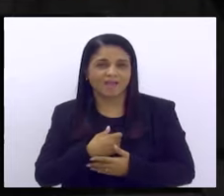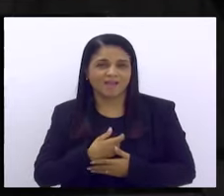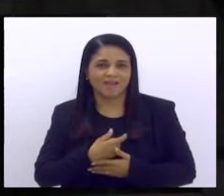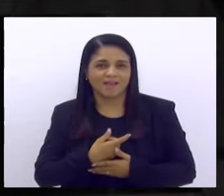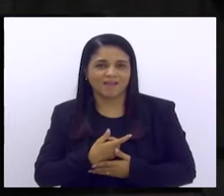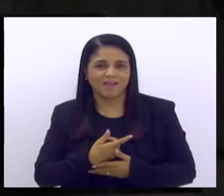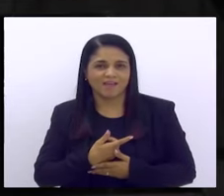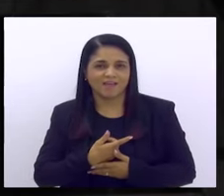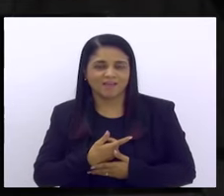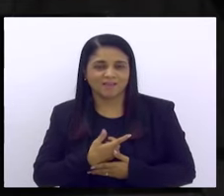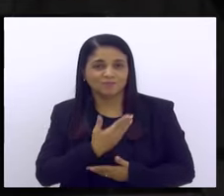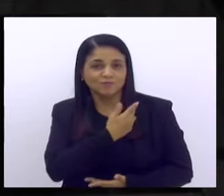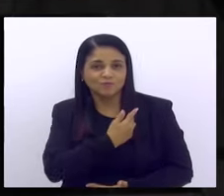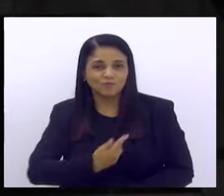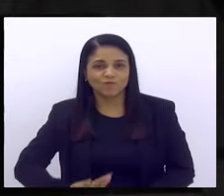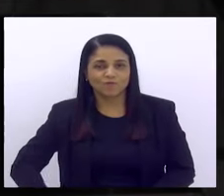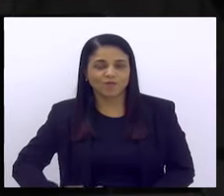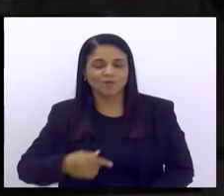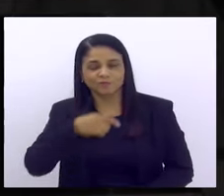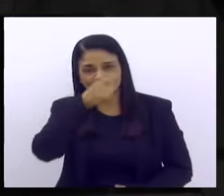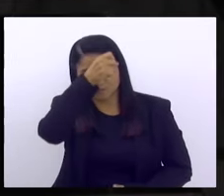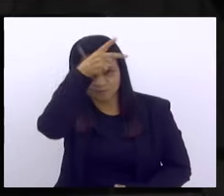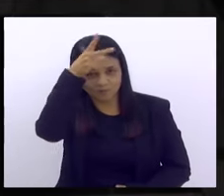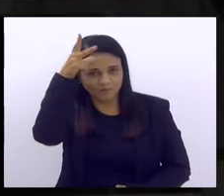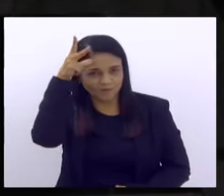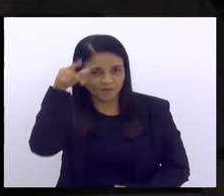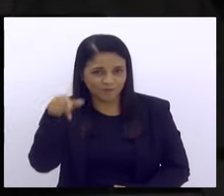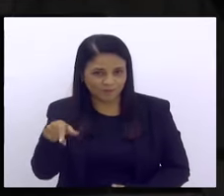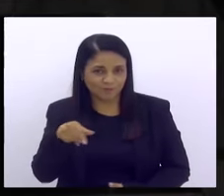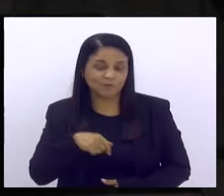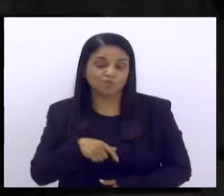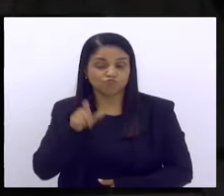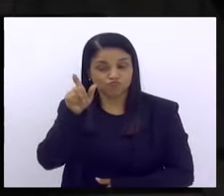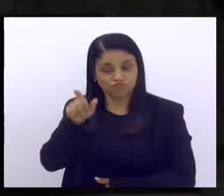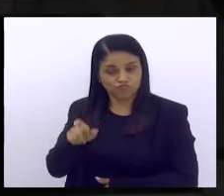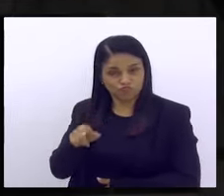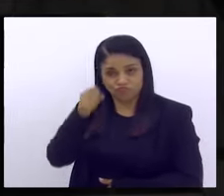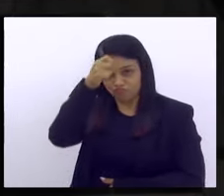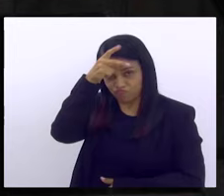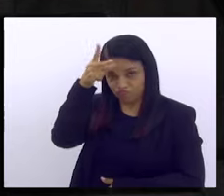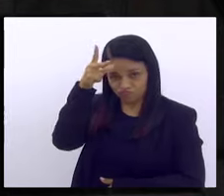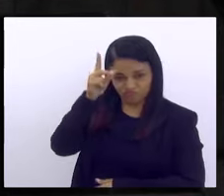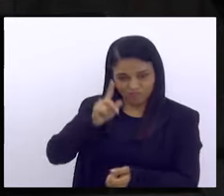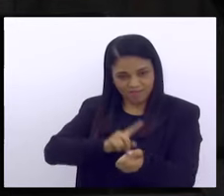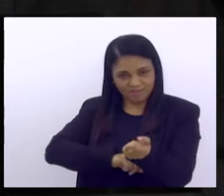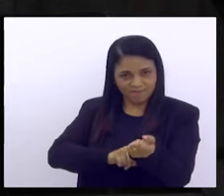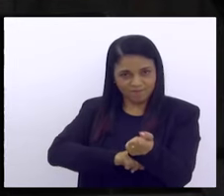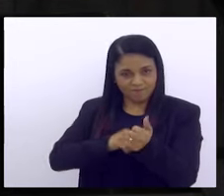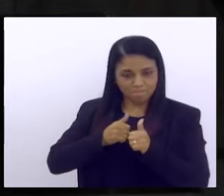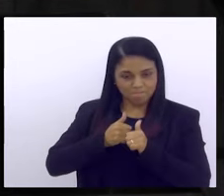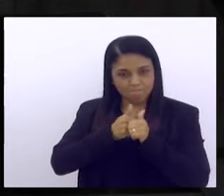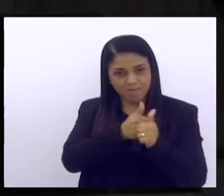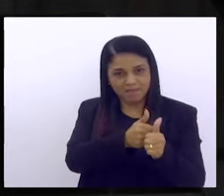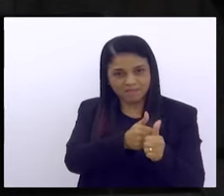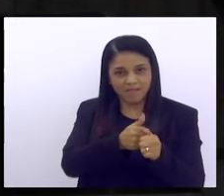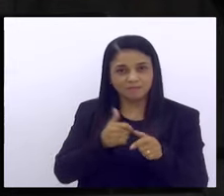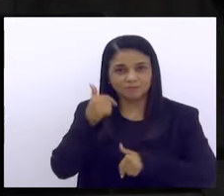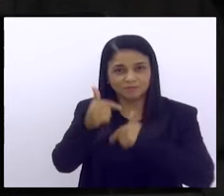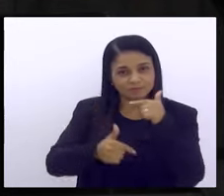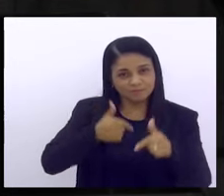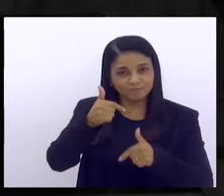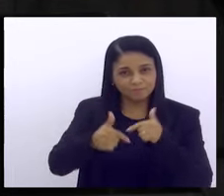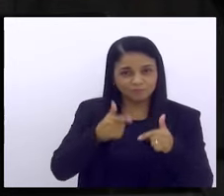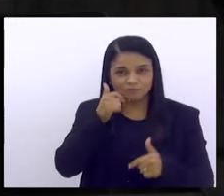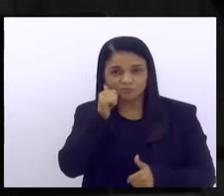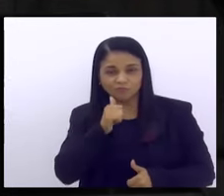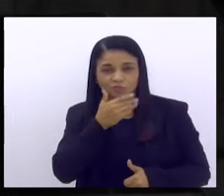seu governo, visto que o senhor nervosinho persegue todos os trabalhadores. E aí eu falo